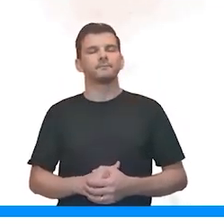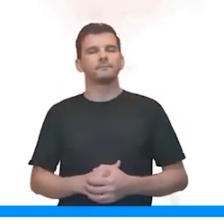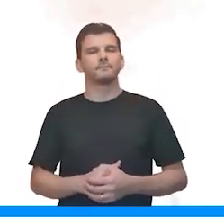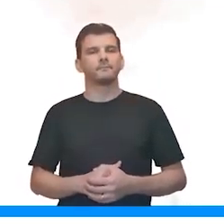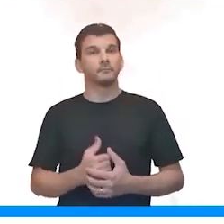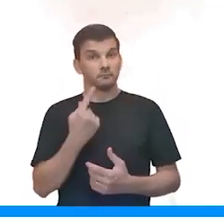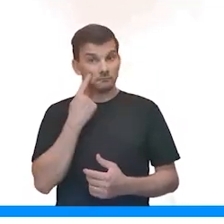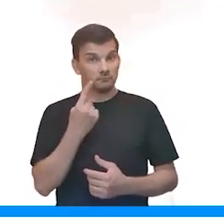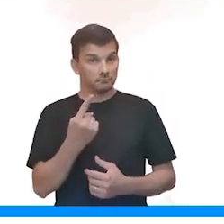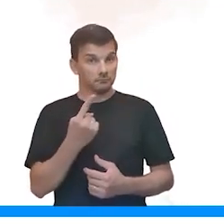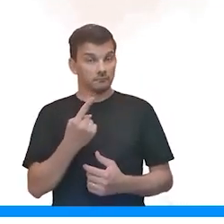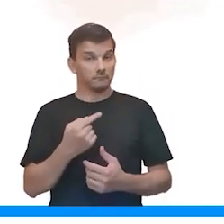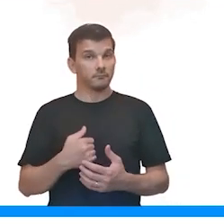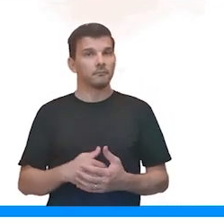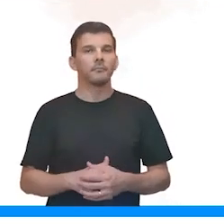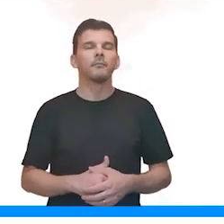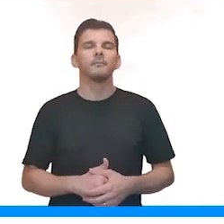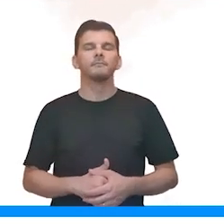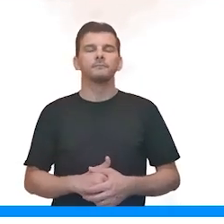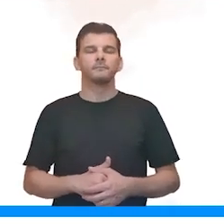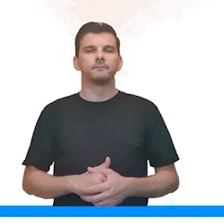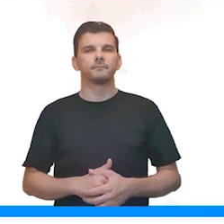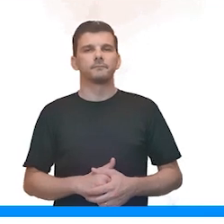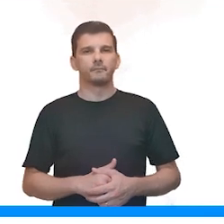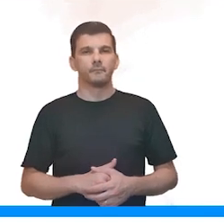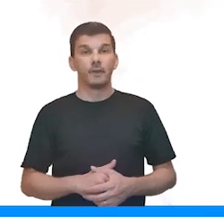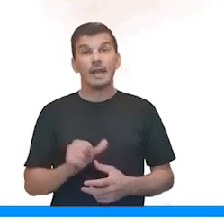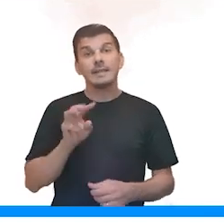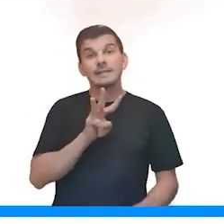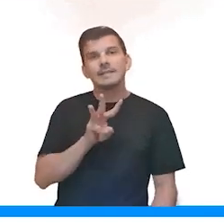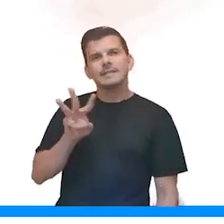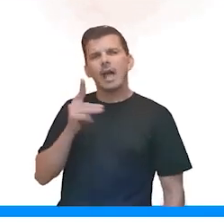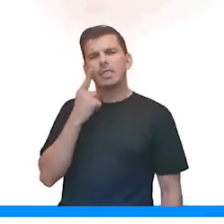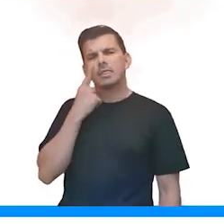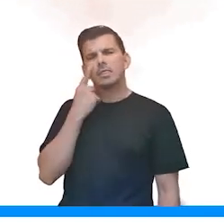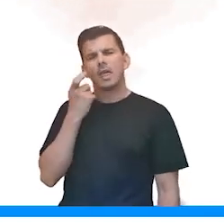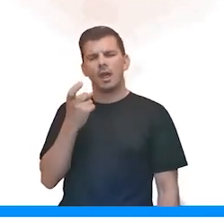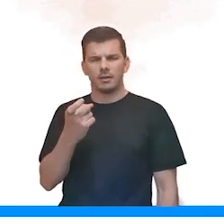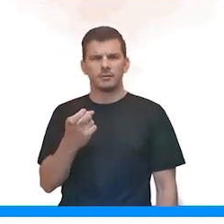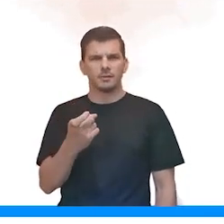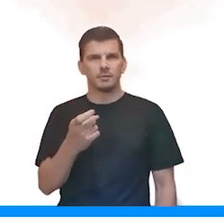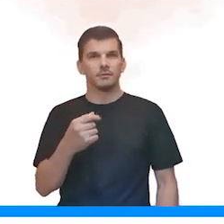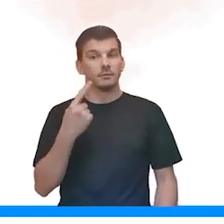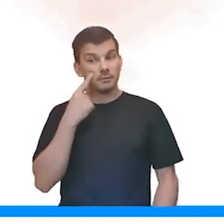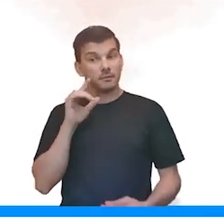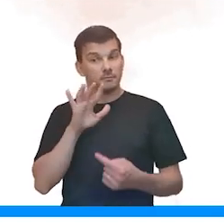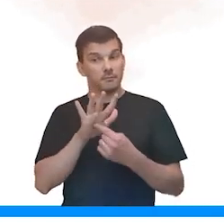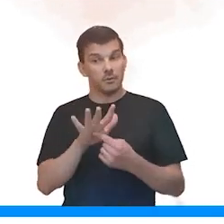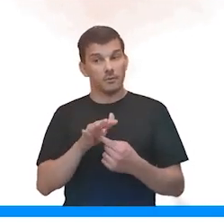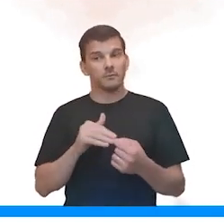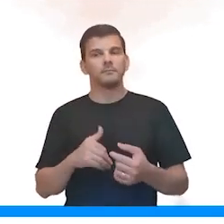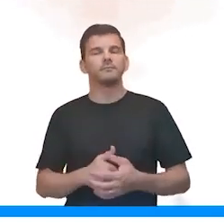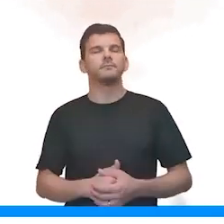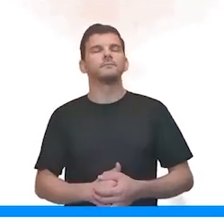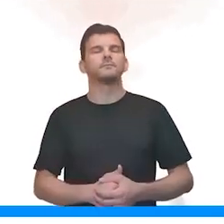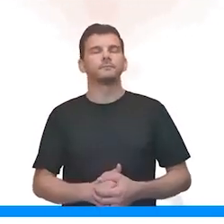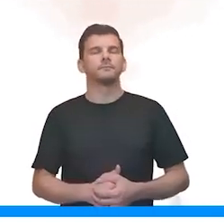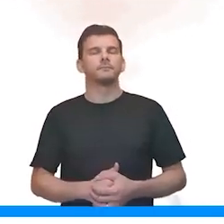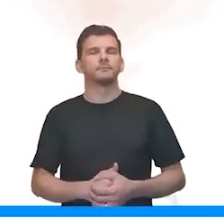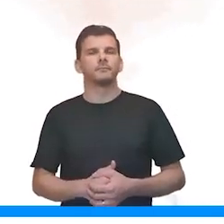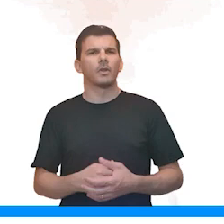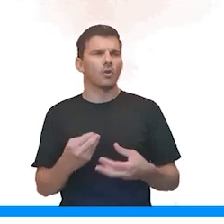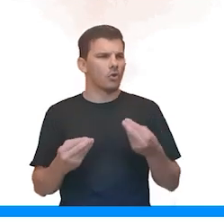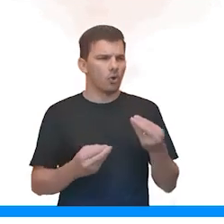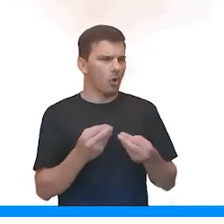lei geral dos gases, tá bom? Então vou abrir aqui o site aqui do FET Colorado, que é um site muito interessante, vale muito a pena. Estou abrindo agora